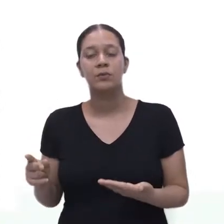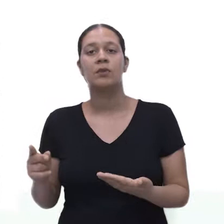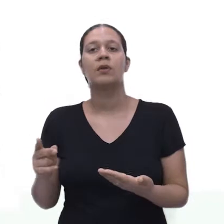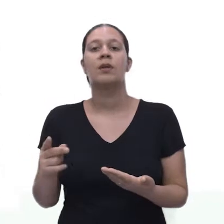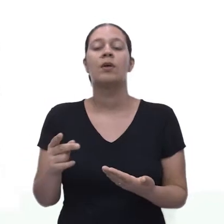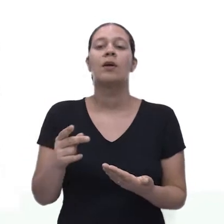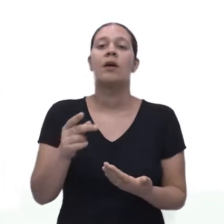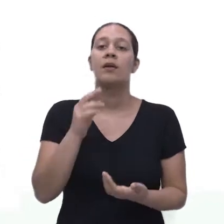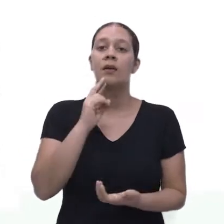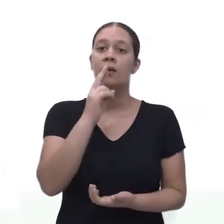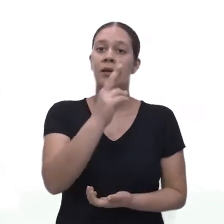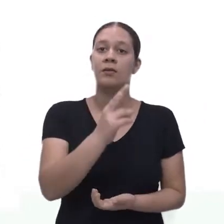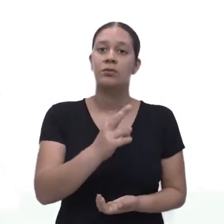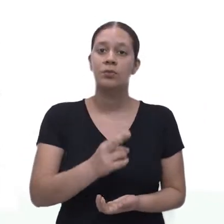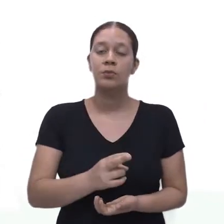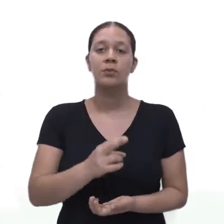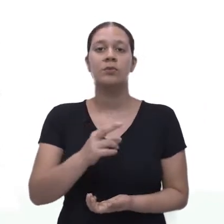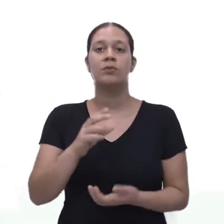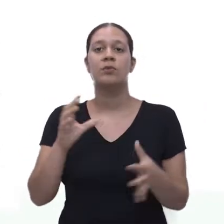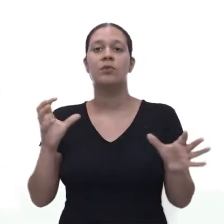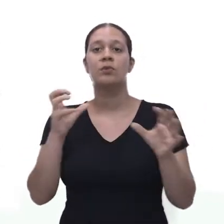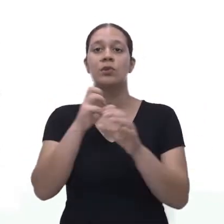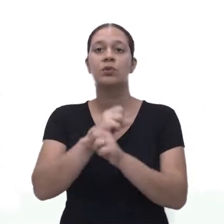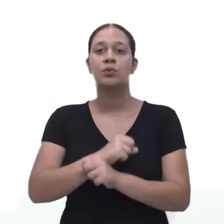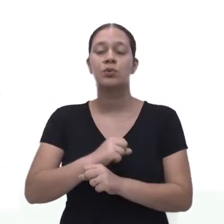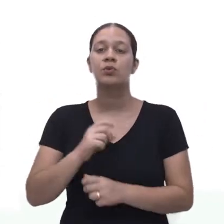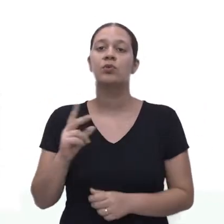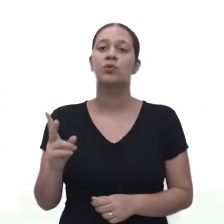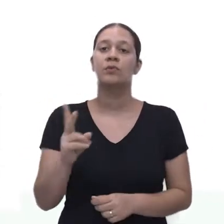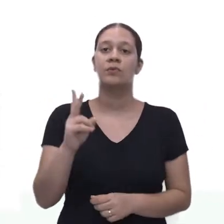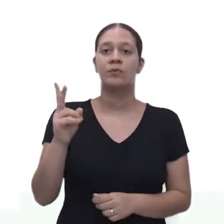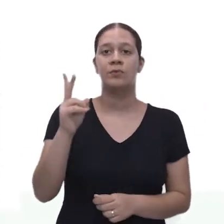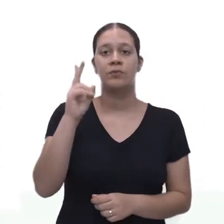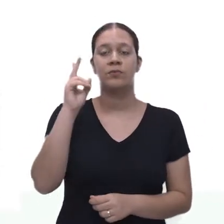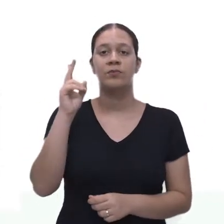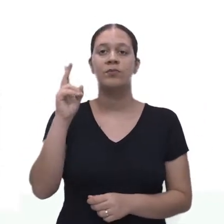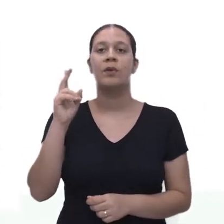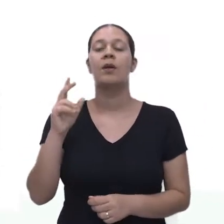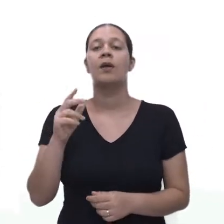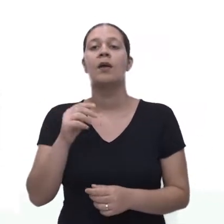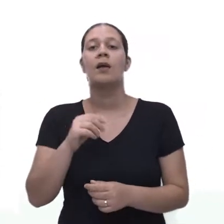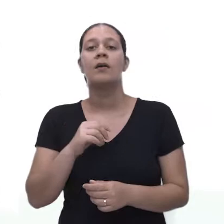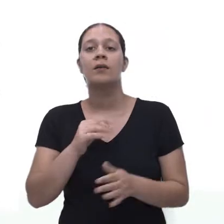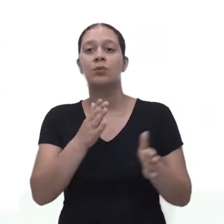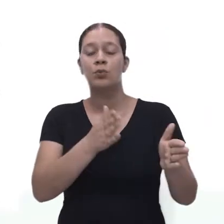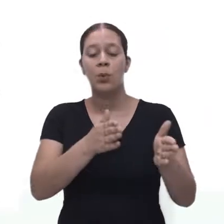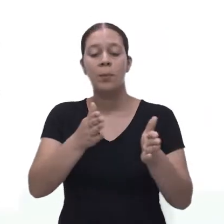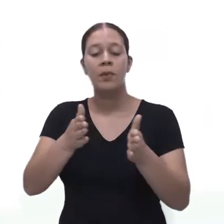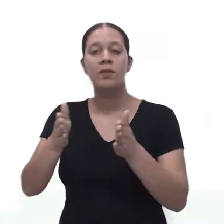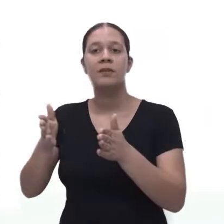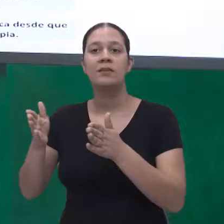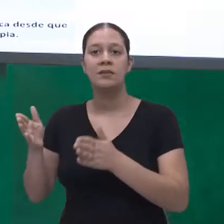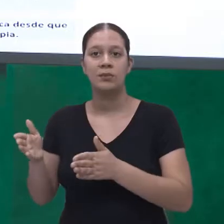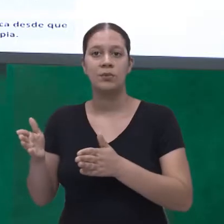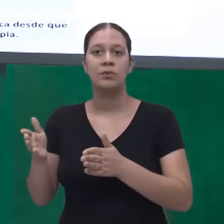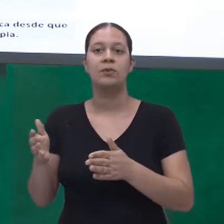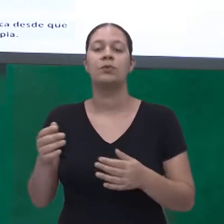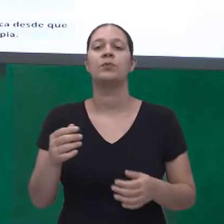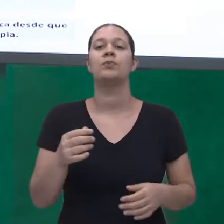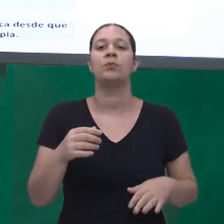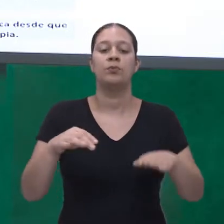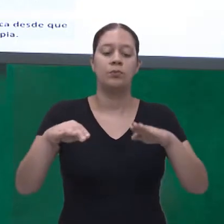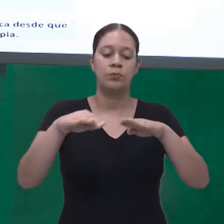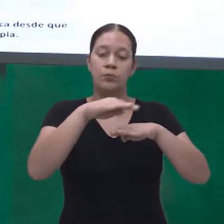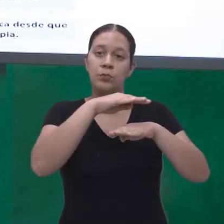reação corresponde à soma dos valores das variações de entalpia das etapas intermediárias que correspondem ao